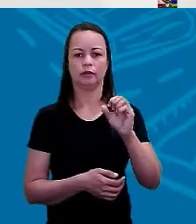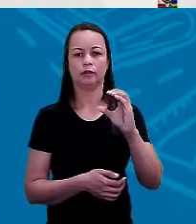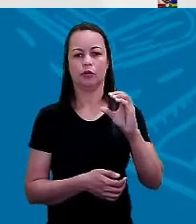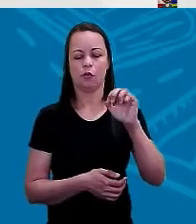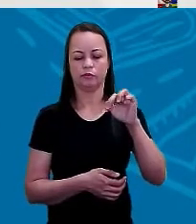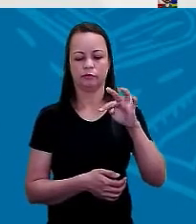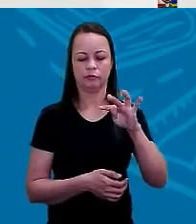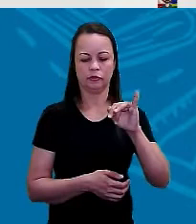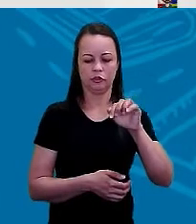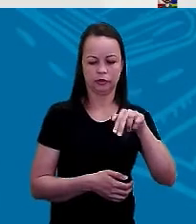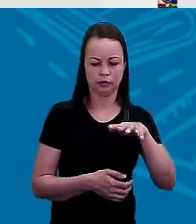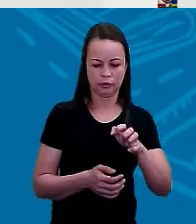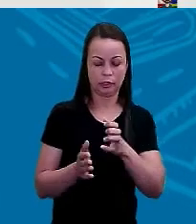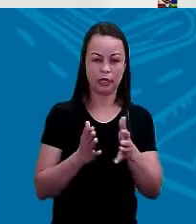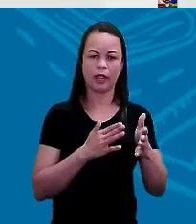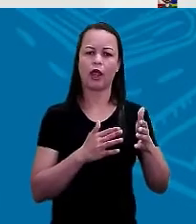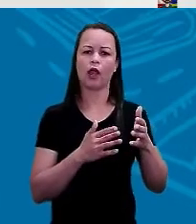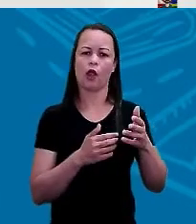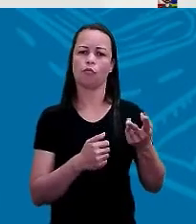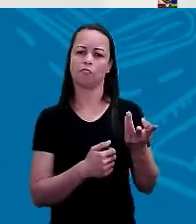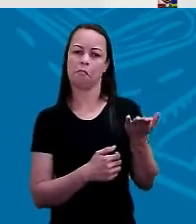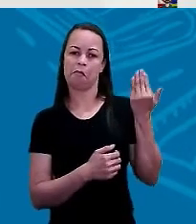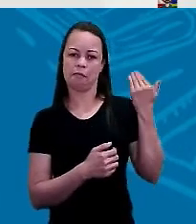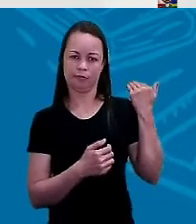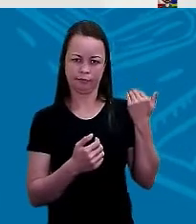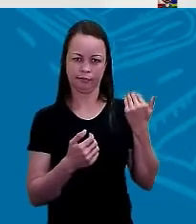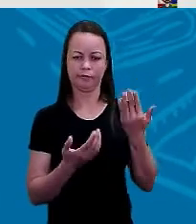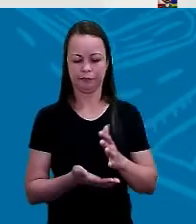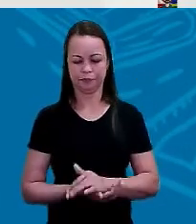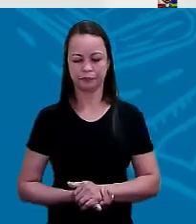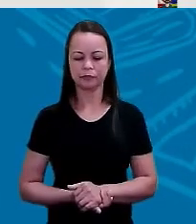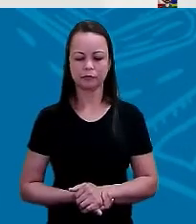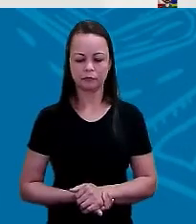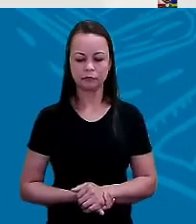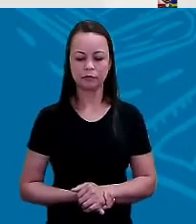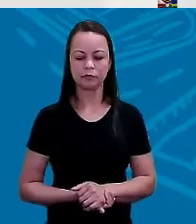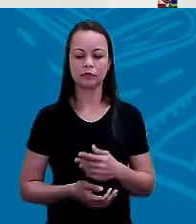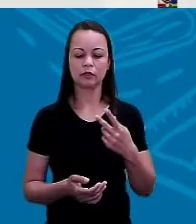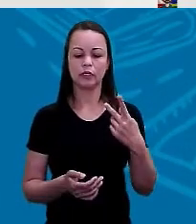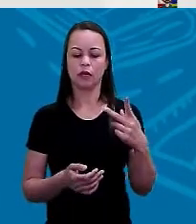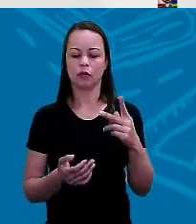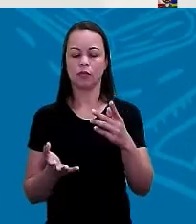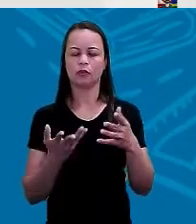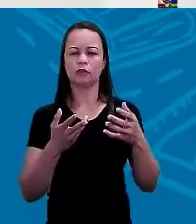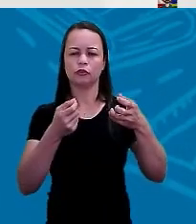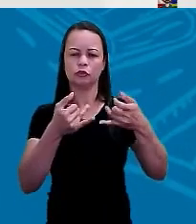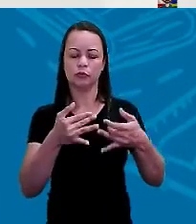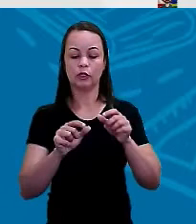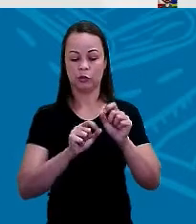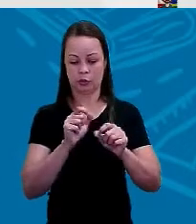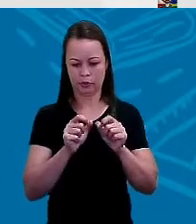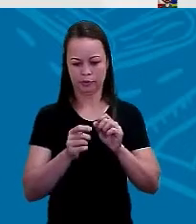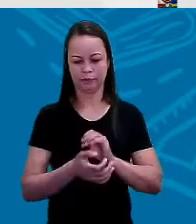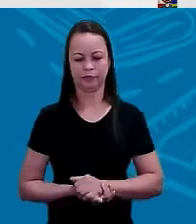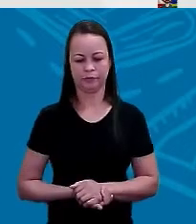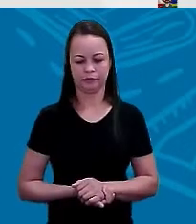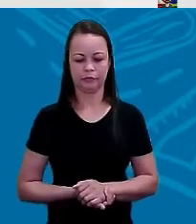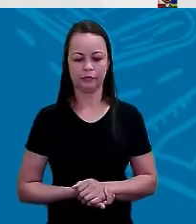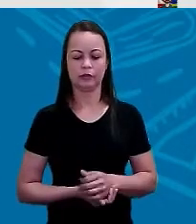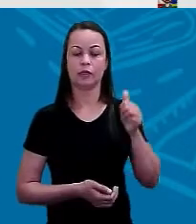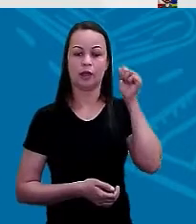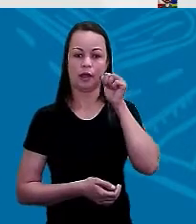ver. Quando eu digo que Emma was running on the beach. Emma was running on the beach.